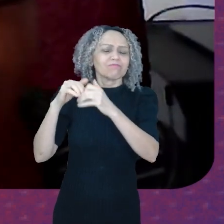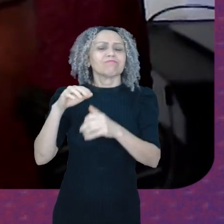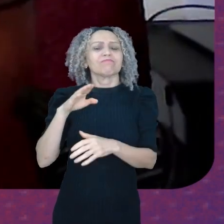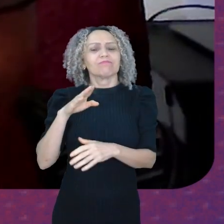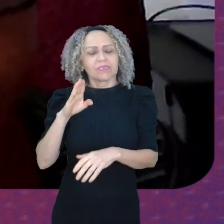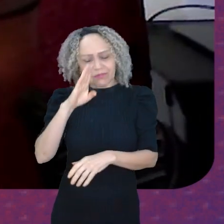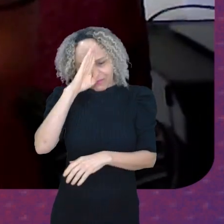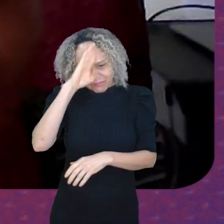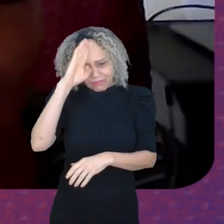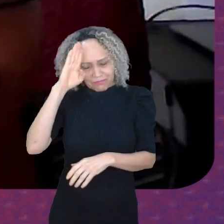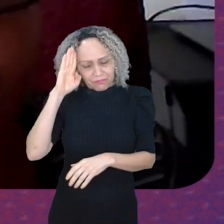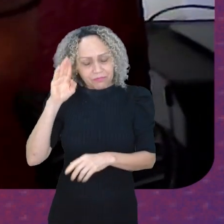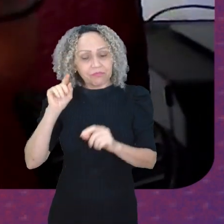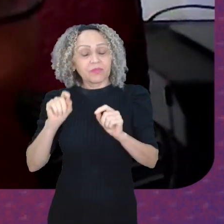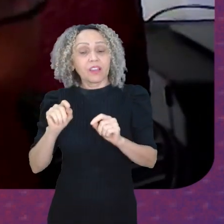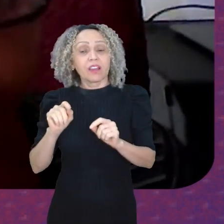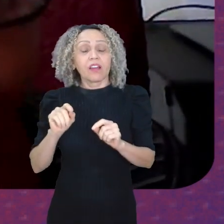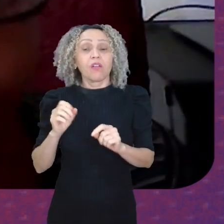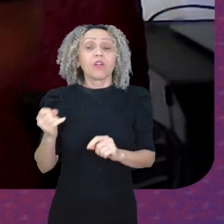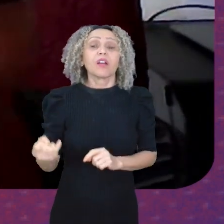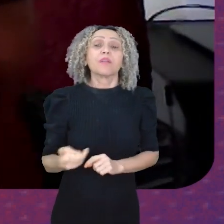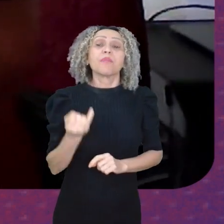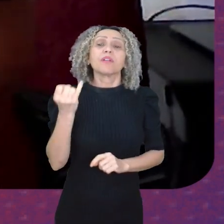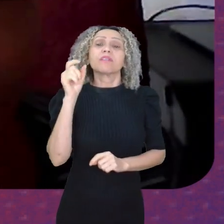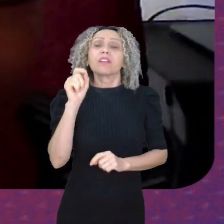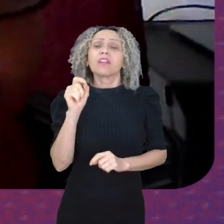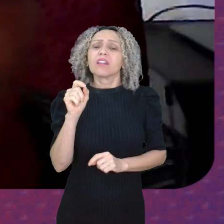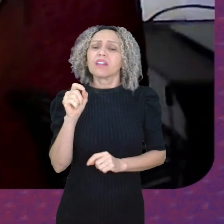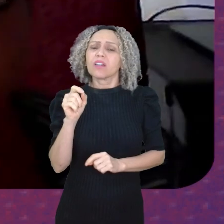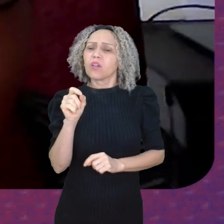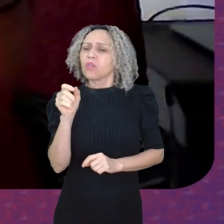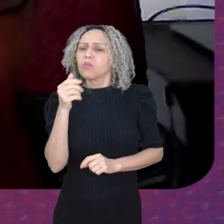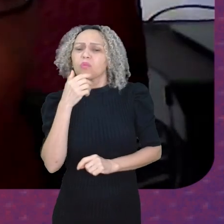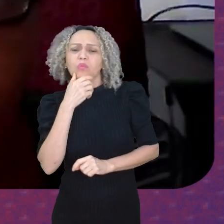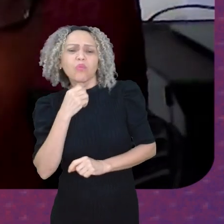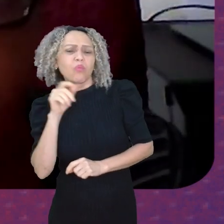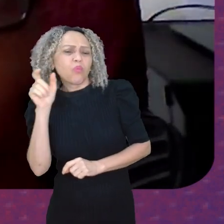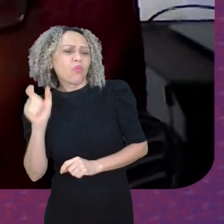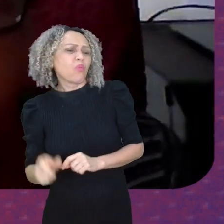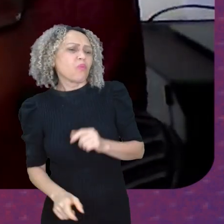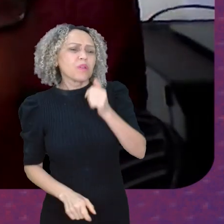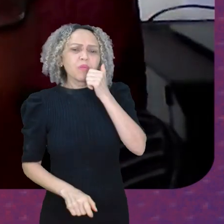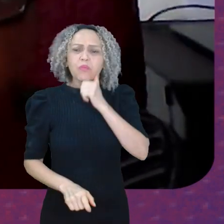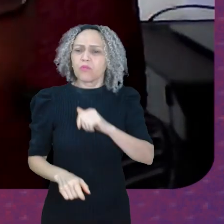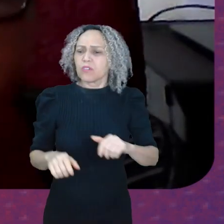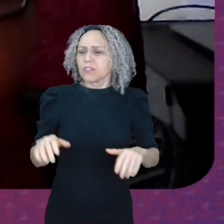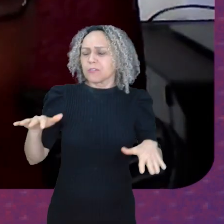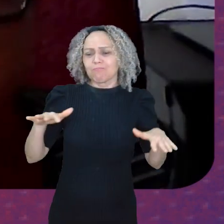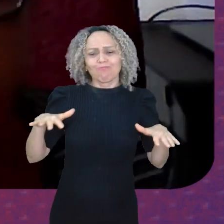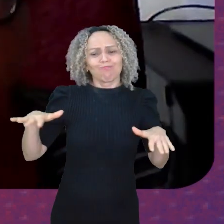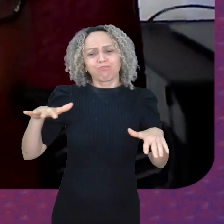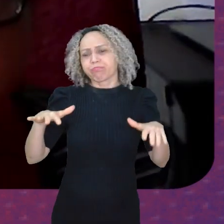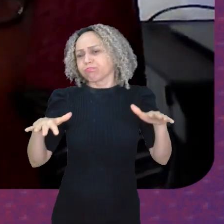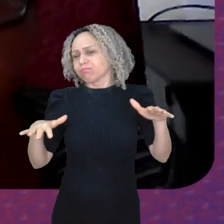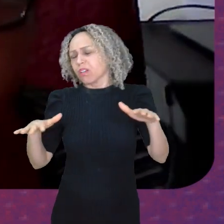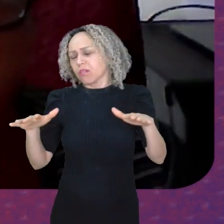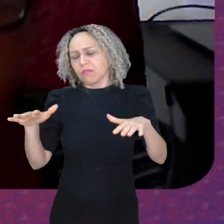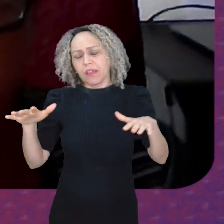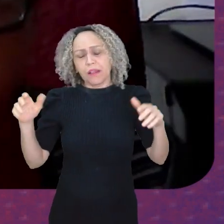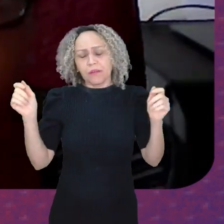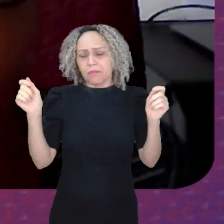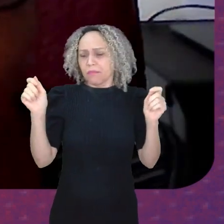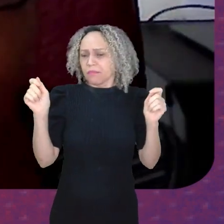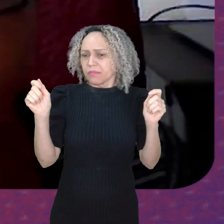você seja um elemento, um homem ou uma mulher que faça a diferença quando falamos de